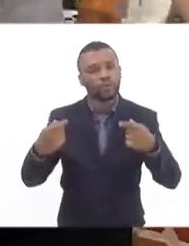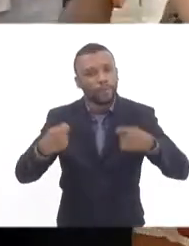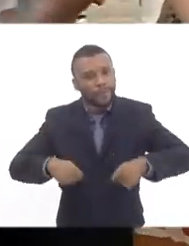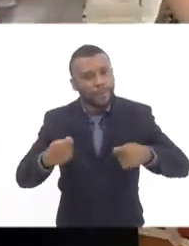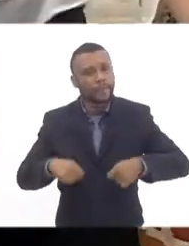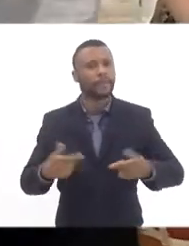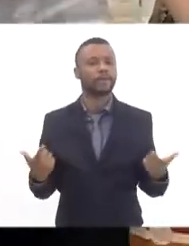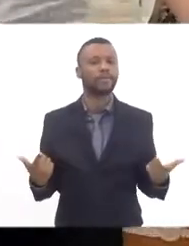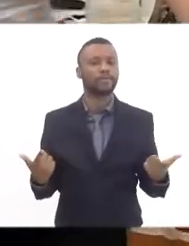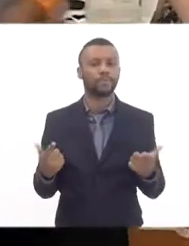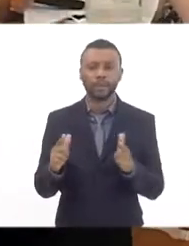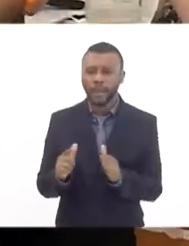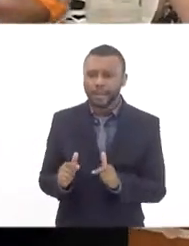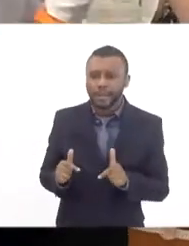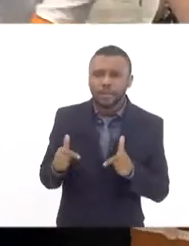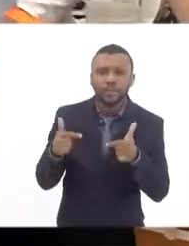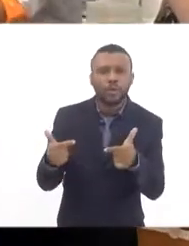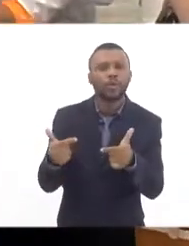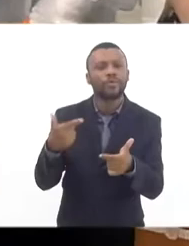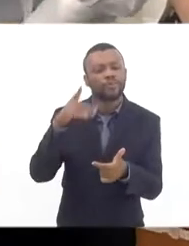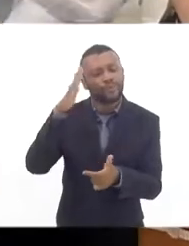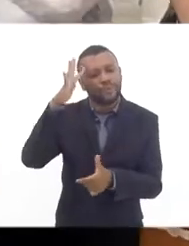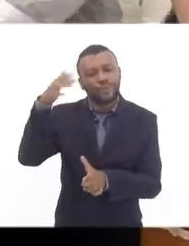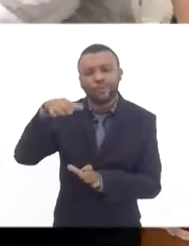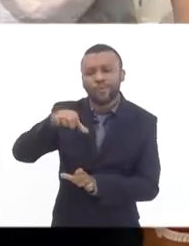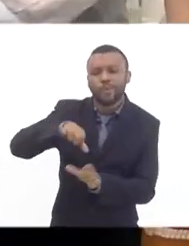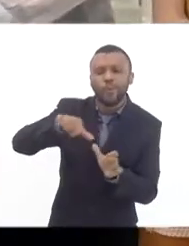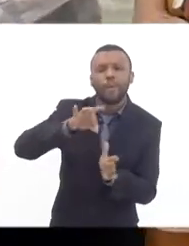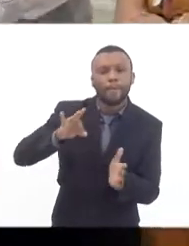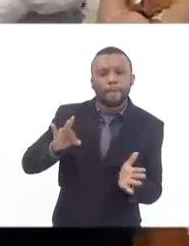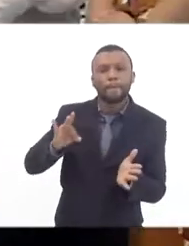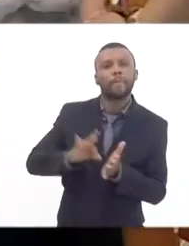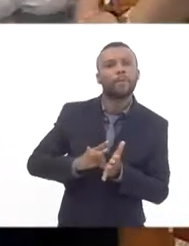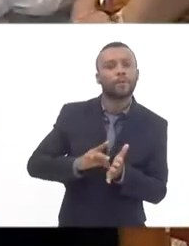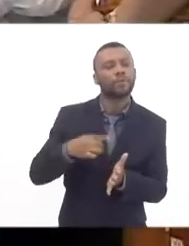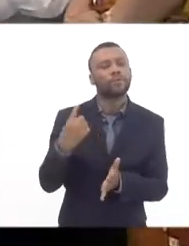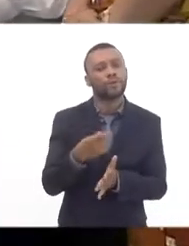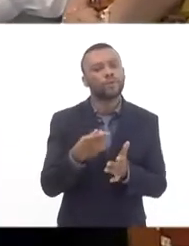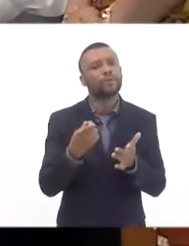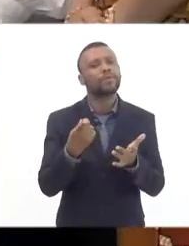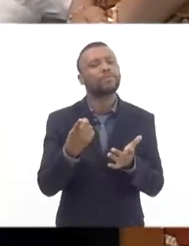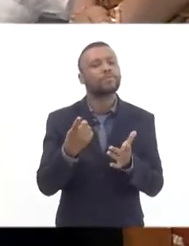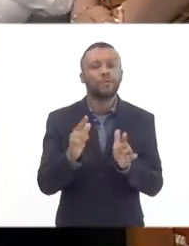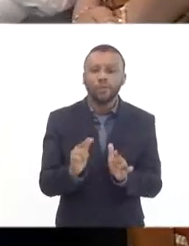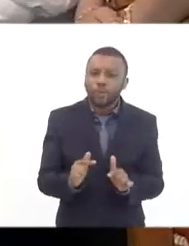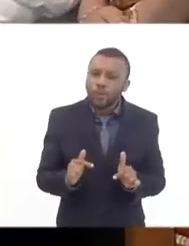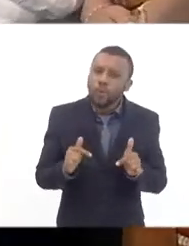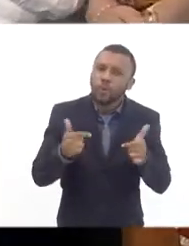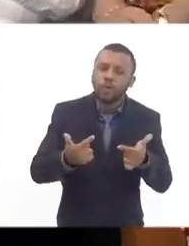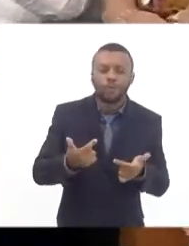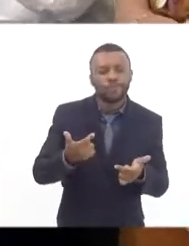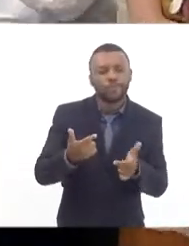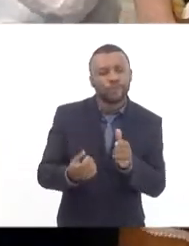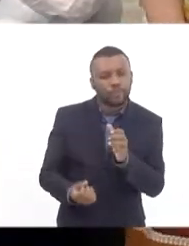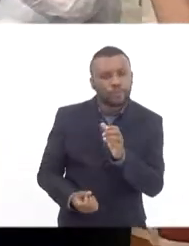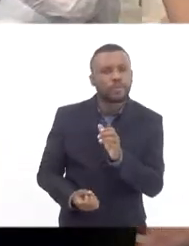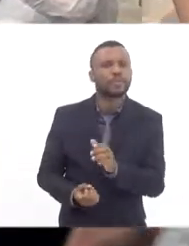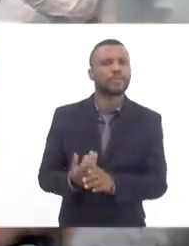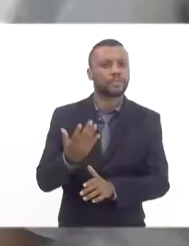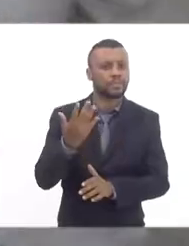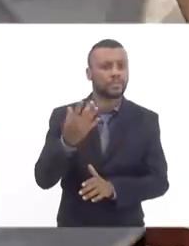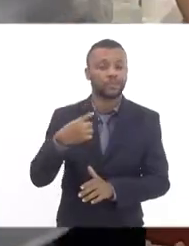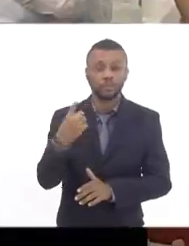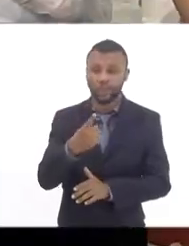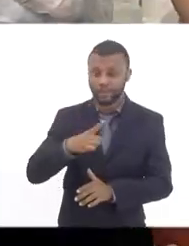as ações foram concretizadas. Nós estamos fazendo, estão sendo. Né? Enquanto nós